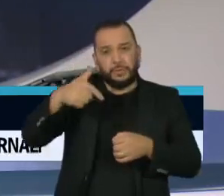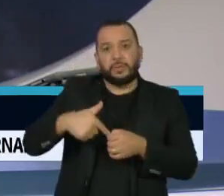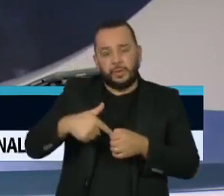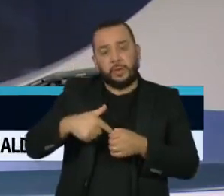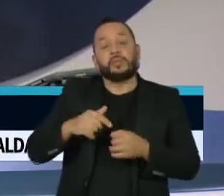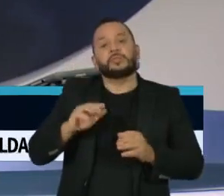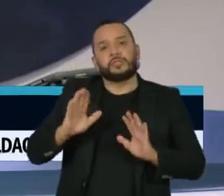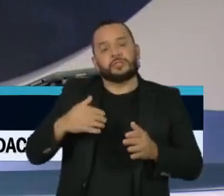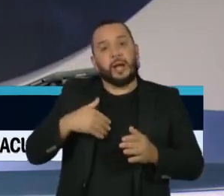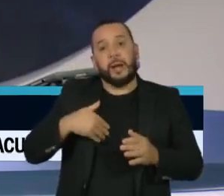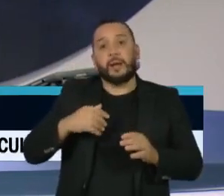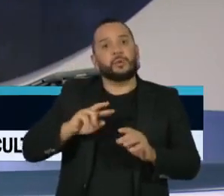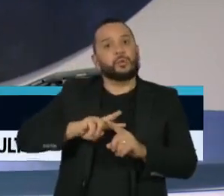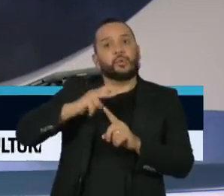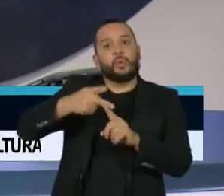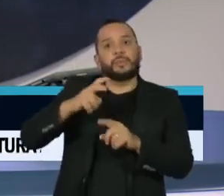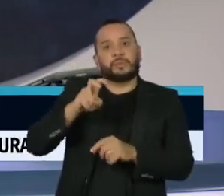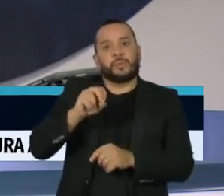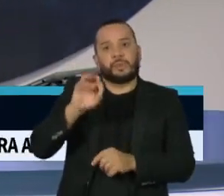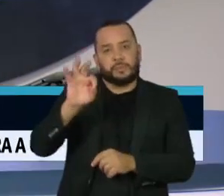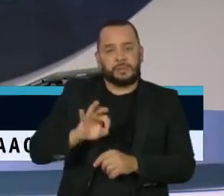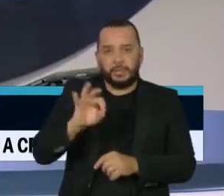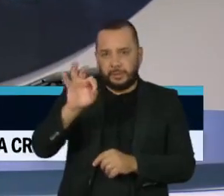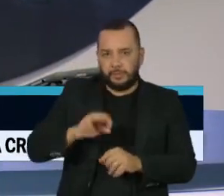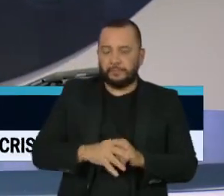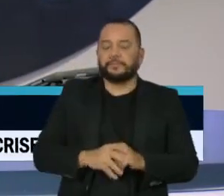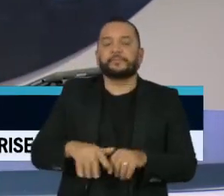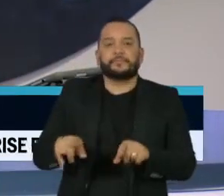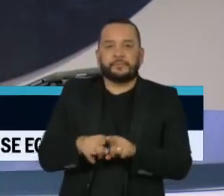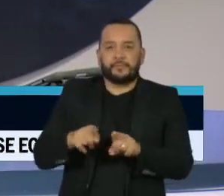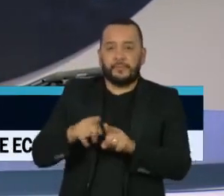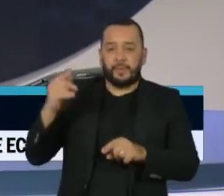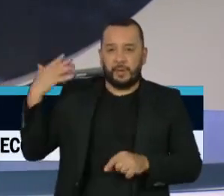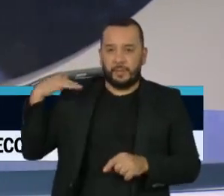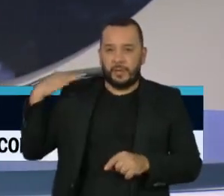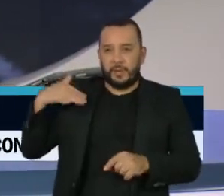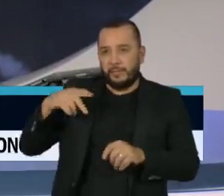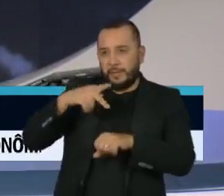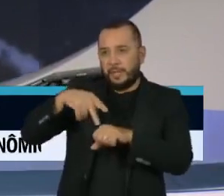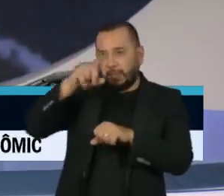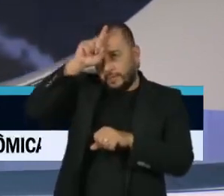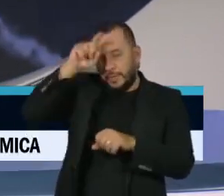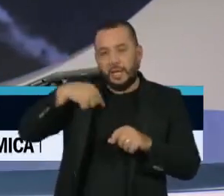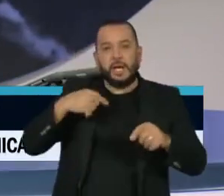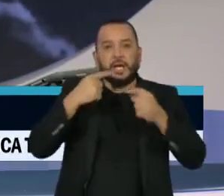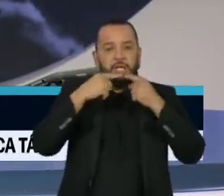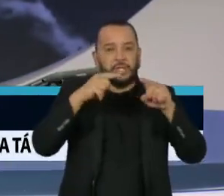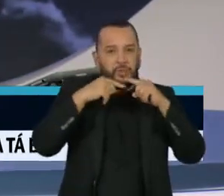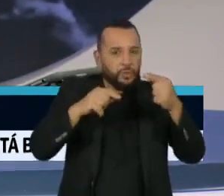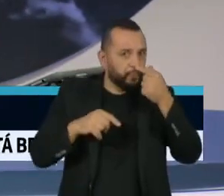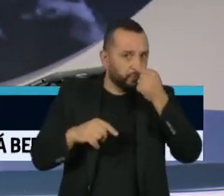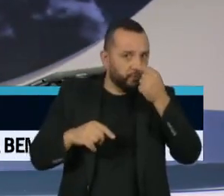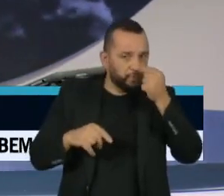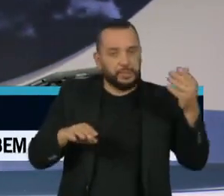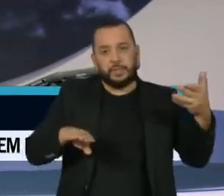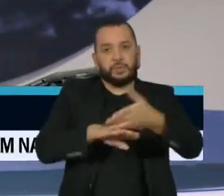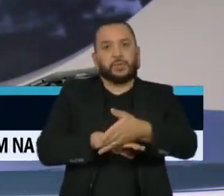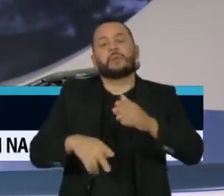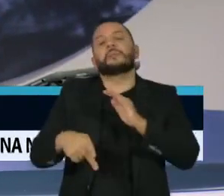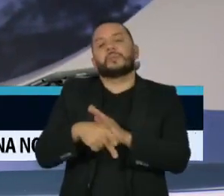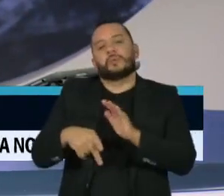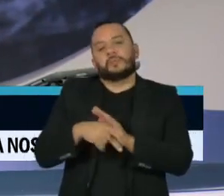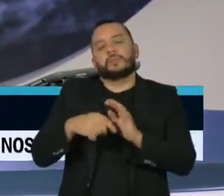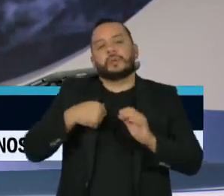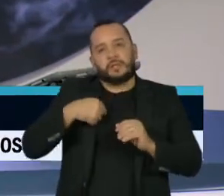E aí a chanceler da Alemanha Angela Merkel quebrou o silêncio e criticou o regime do brasileiro Putin pela invasão da Ucrânia